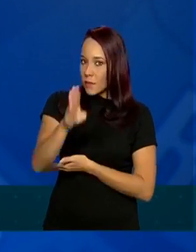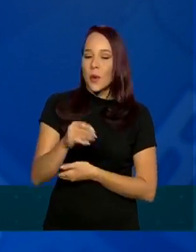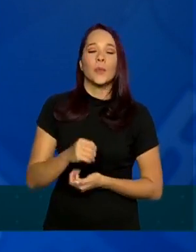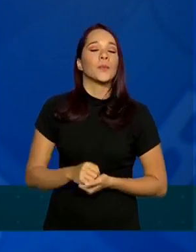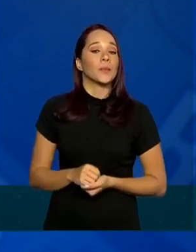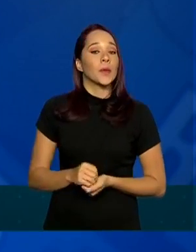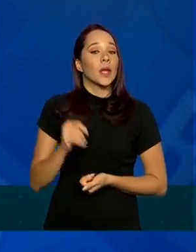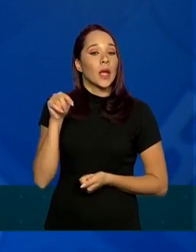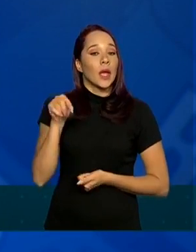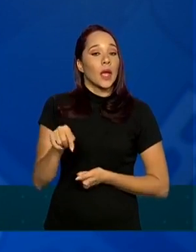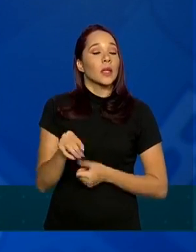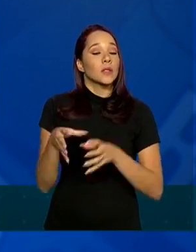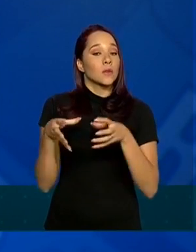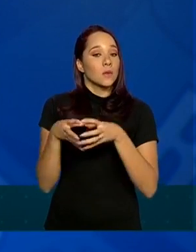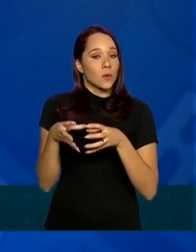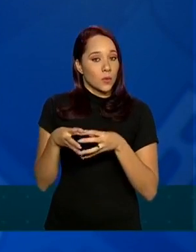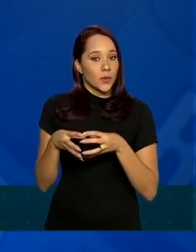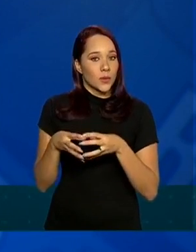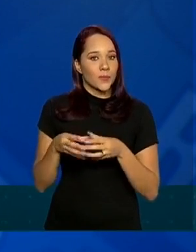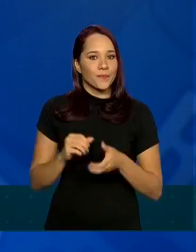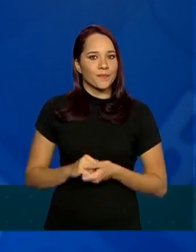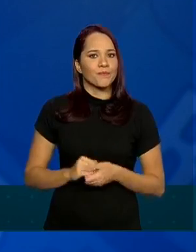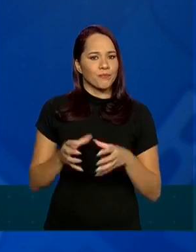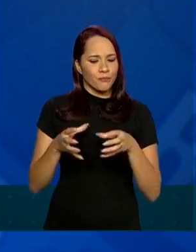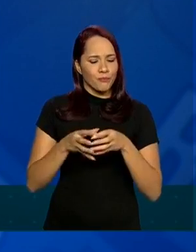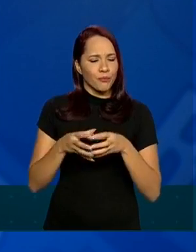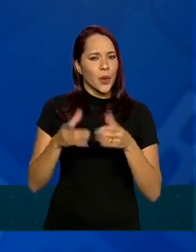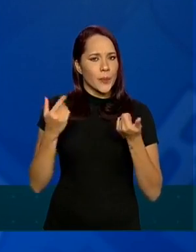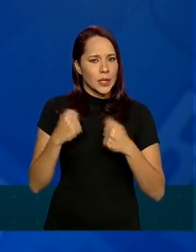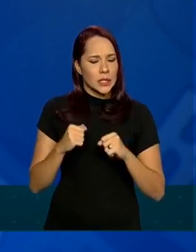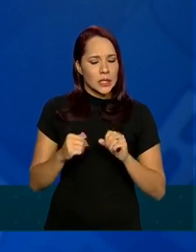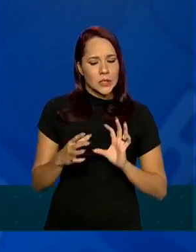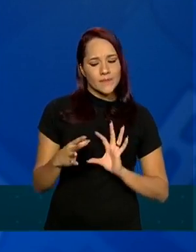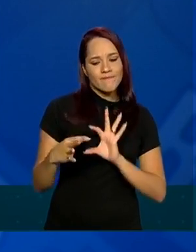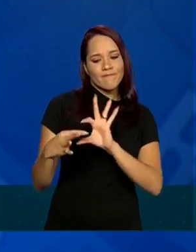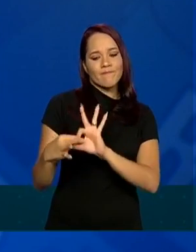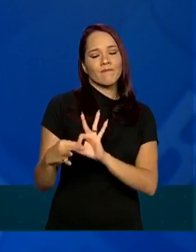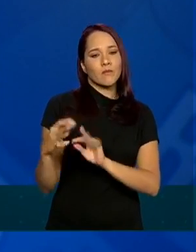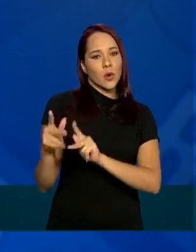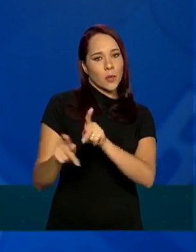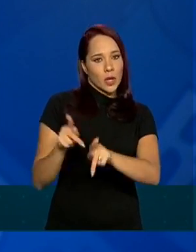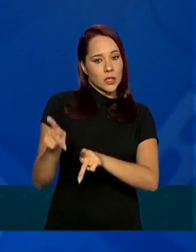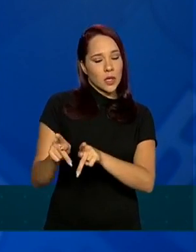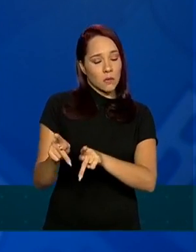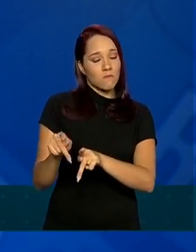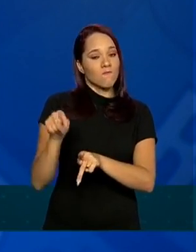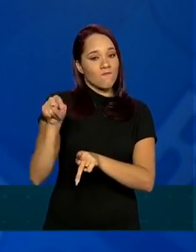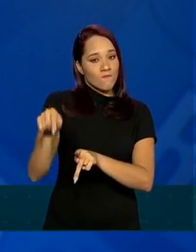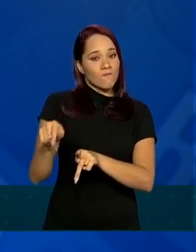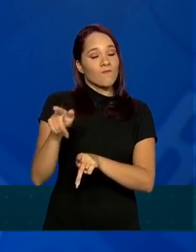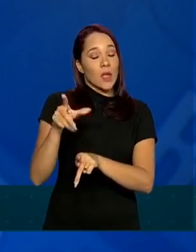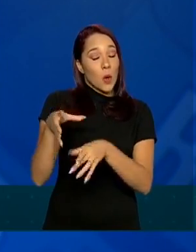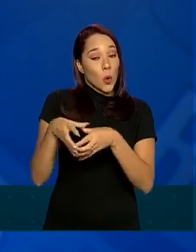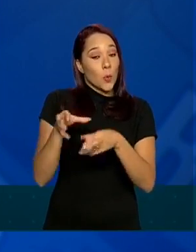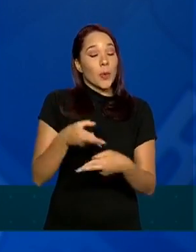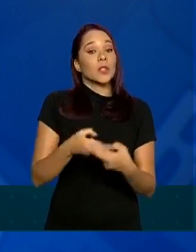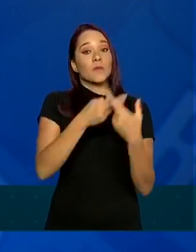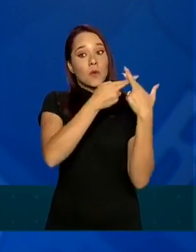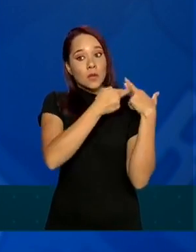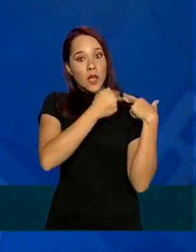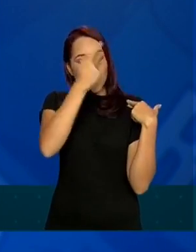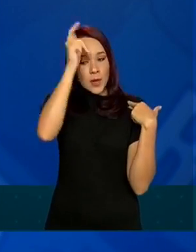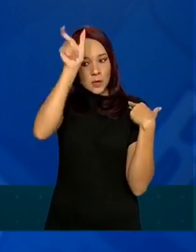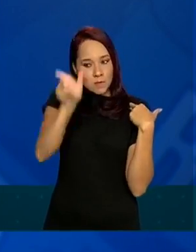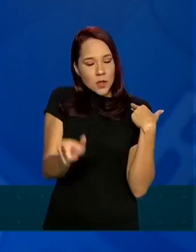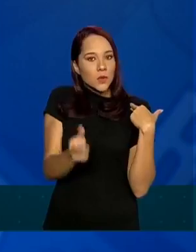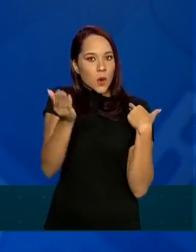com que as equipes estejam vinculadas à população, garantindo essa responsabilidade da equipe pelas pessoas